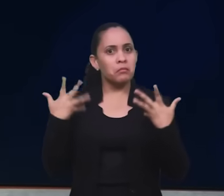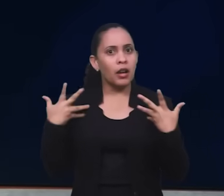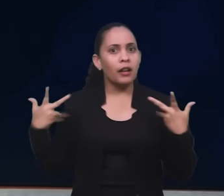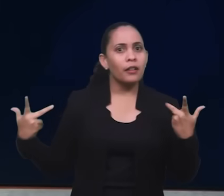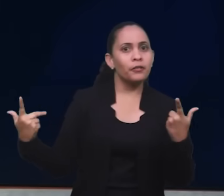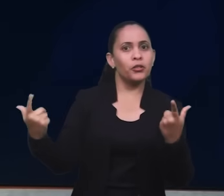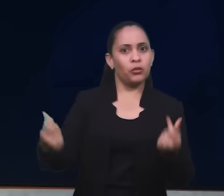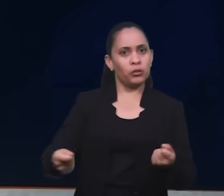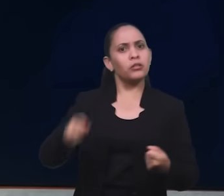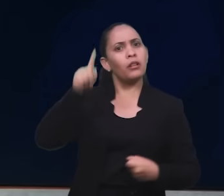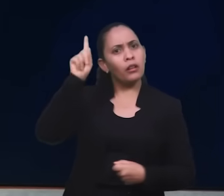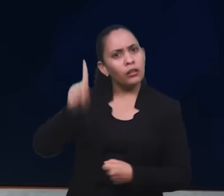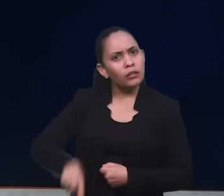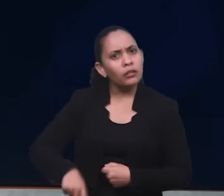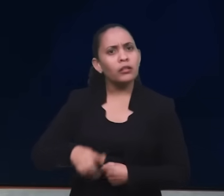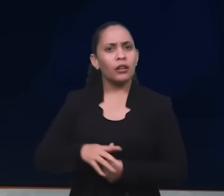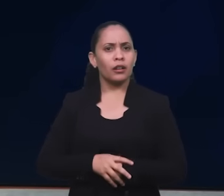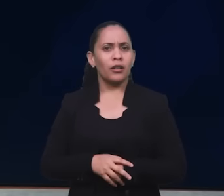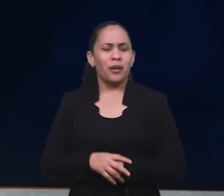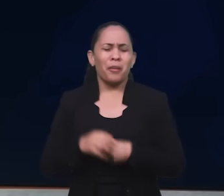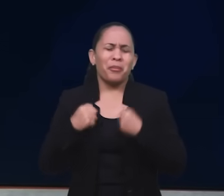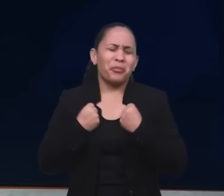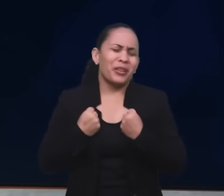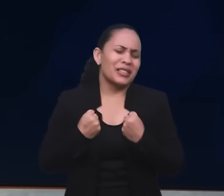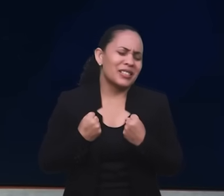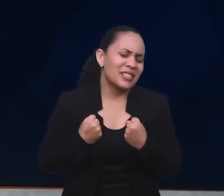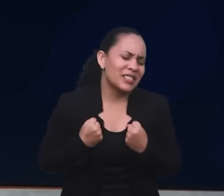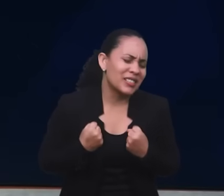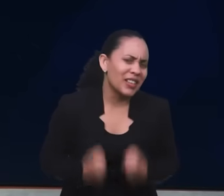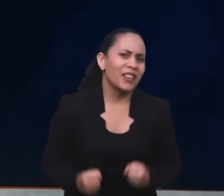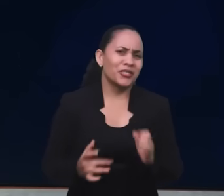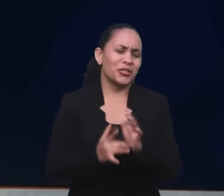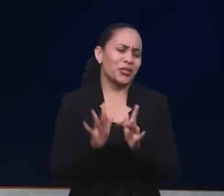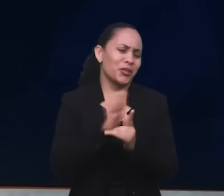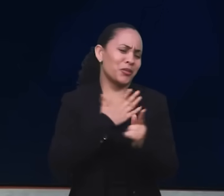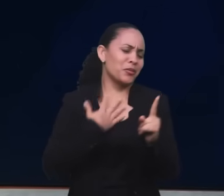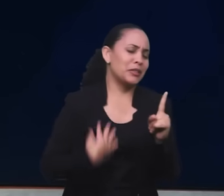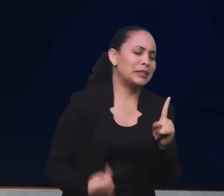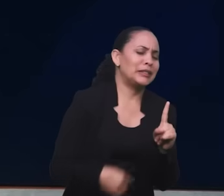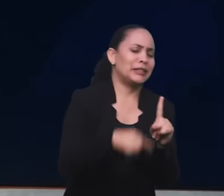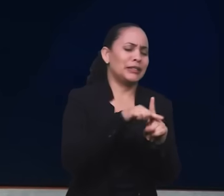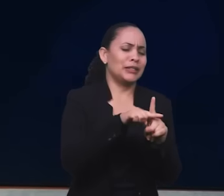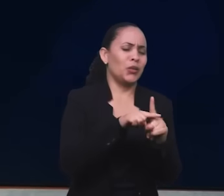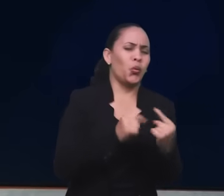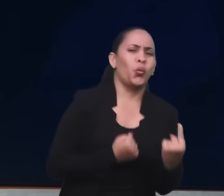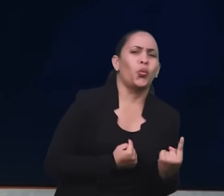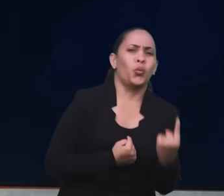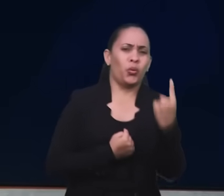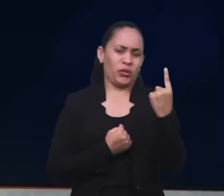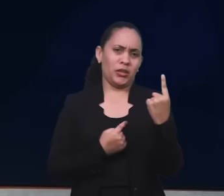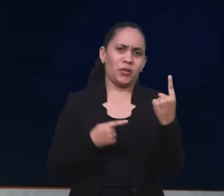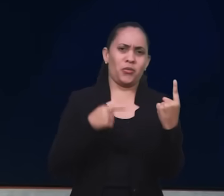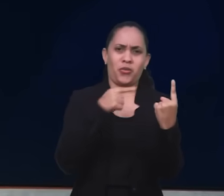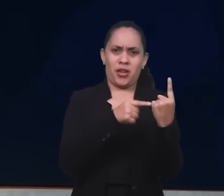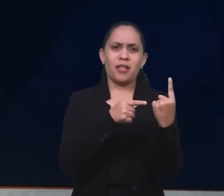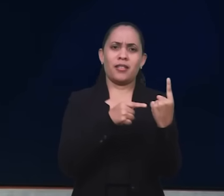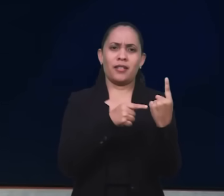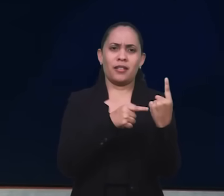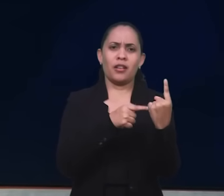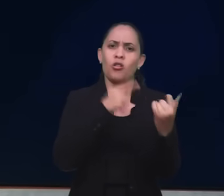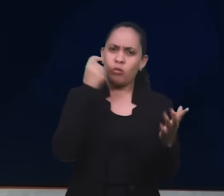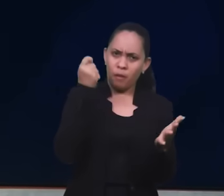é para ele, o que foi para ele pesado, um fardo que só ele pôde realizar e cumpriu